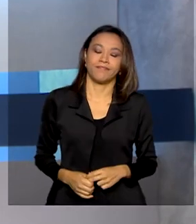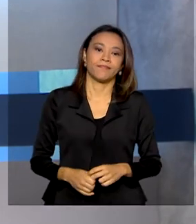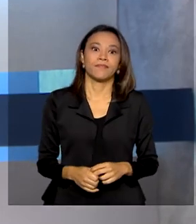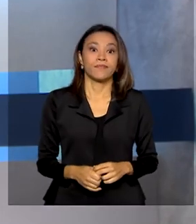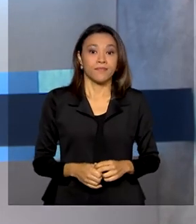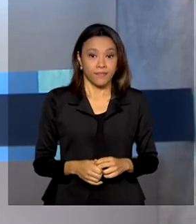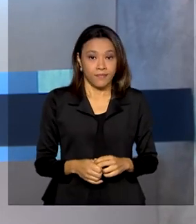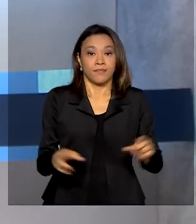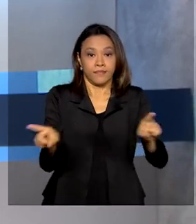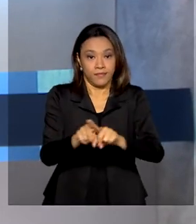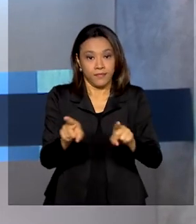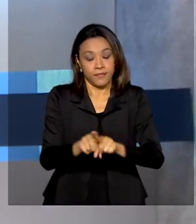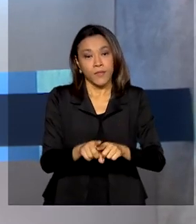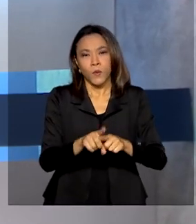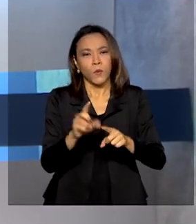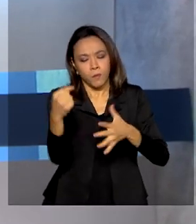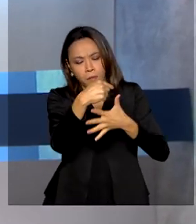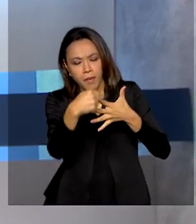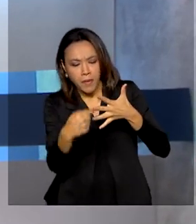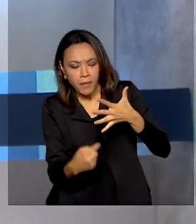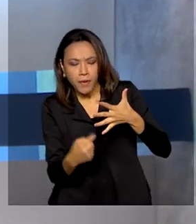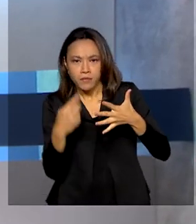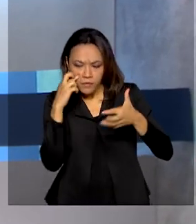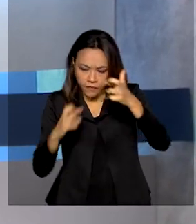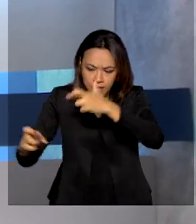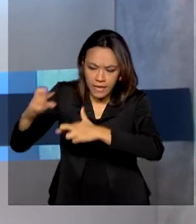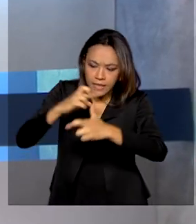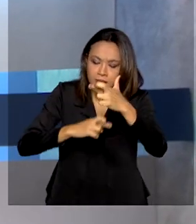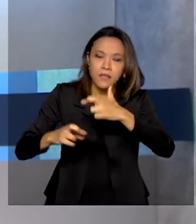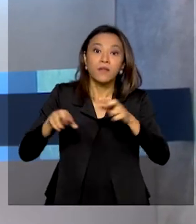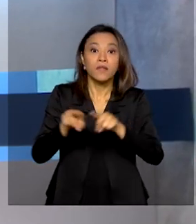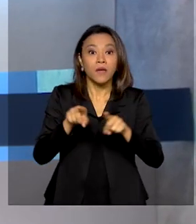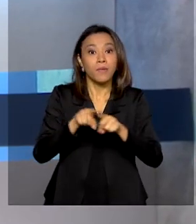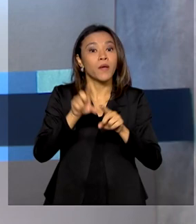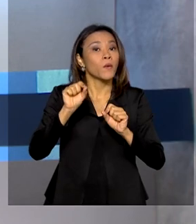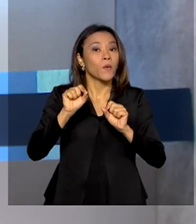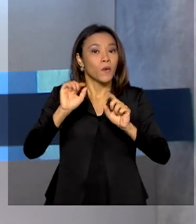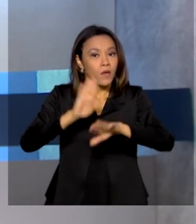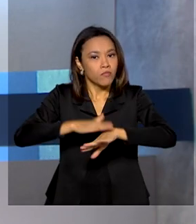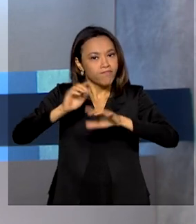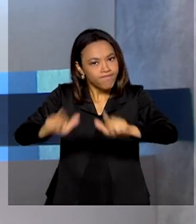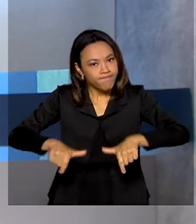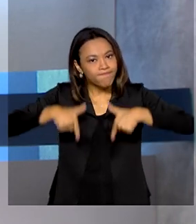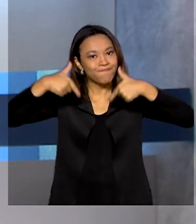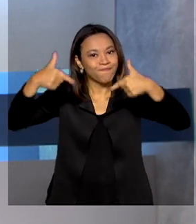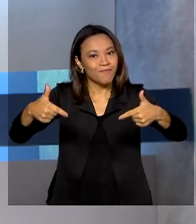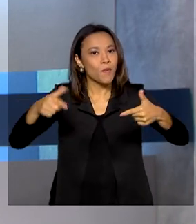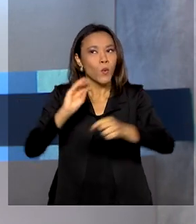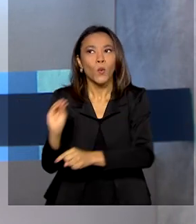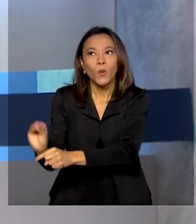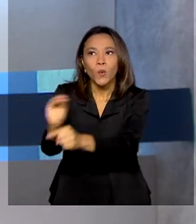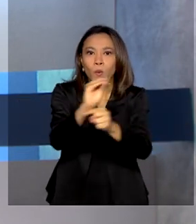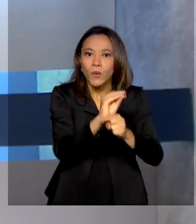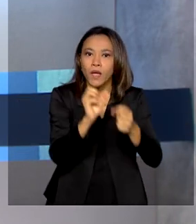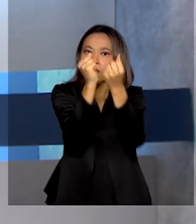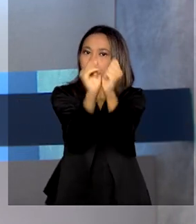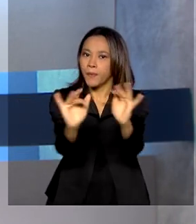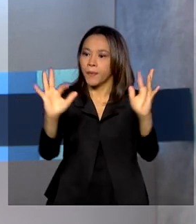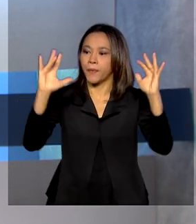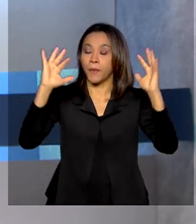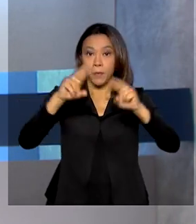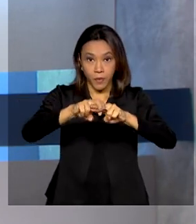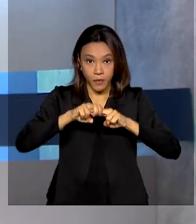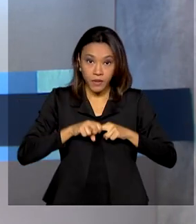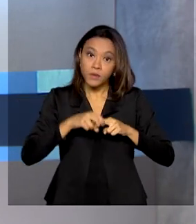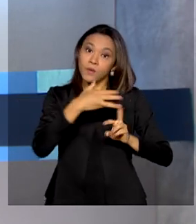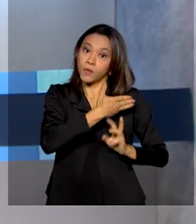o e junto com ações de fiscalização vem iniciativas para incentivar a preservação para isso o governo